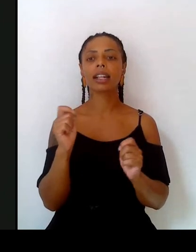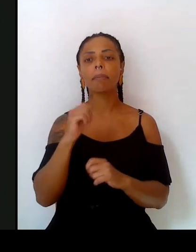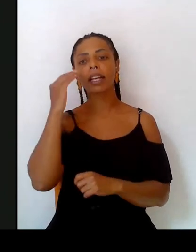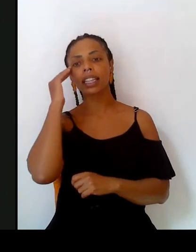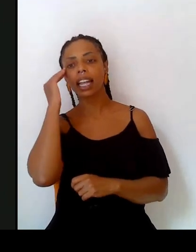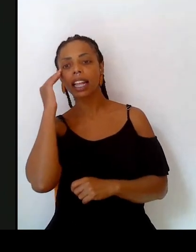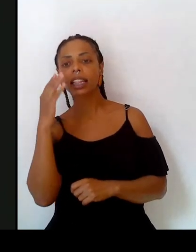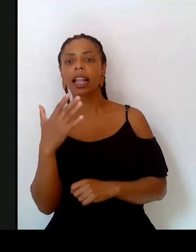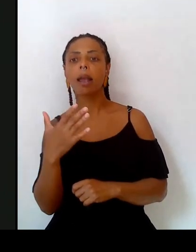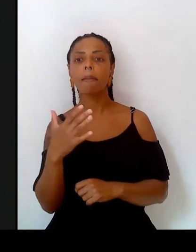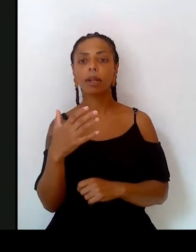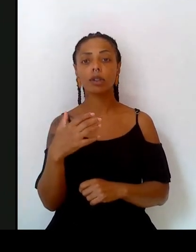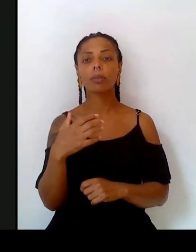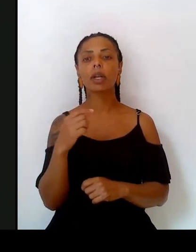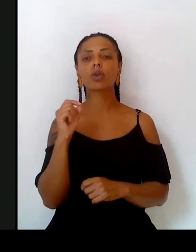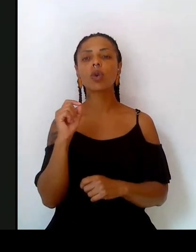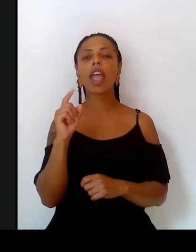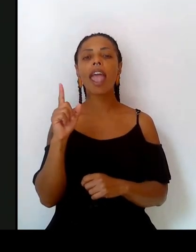ser